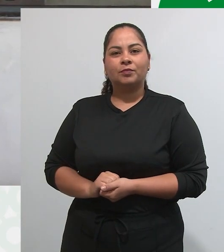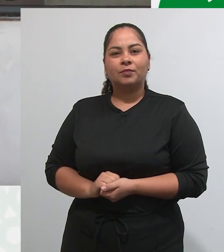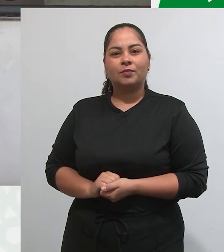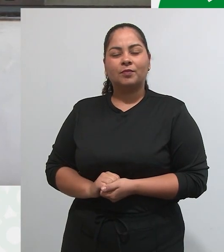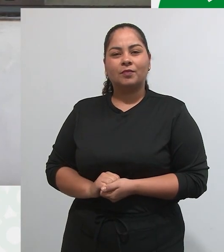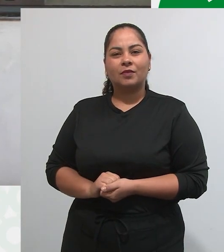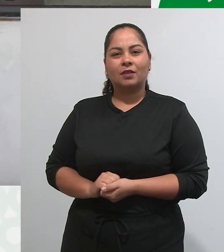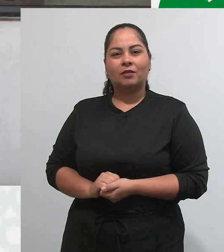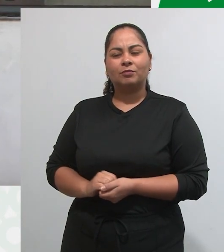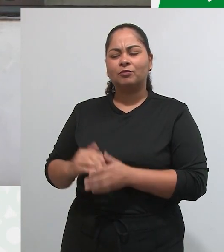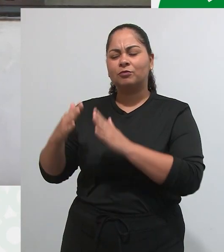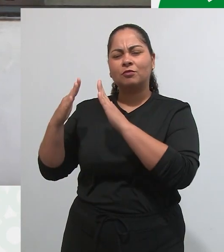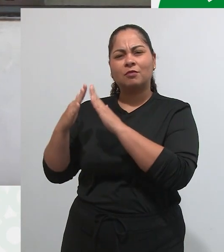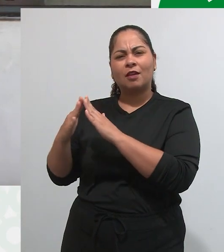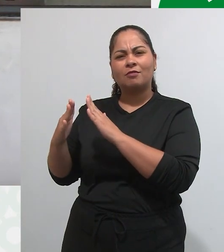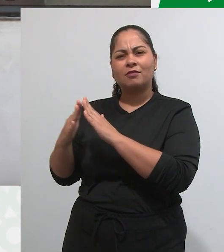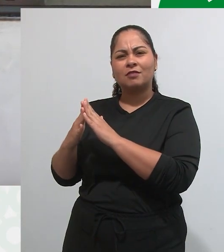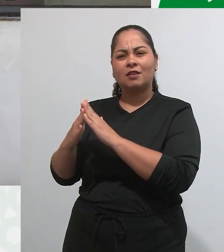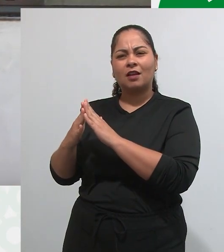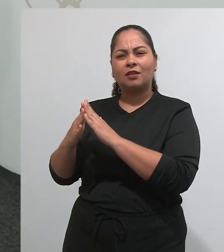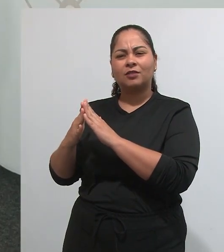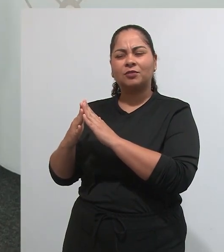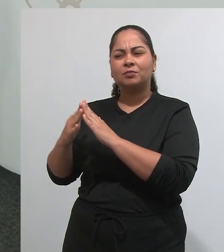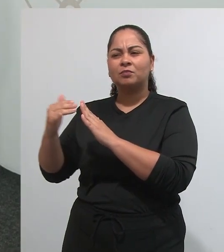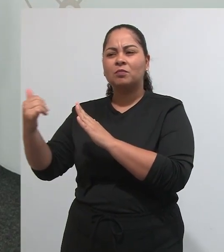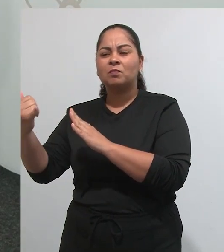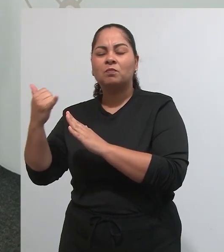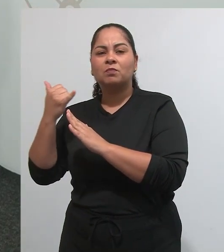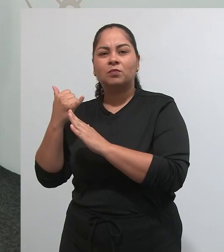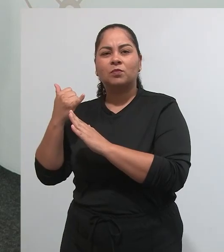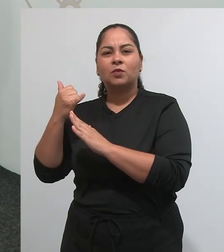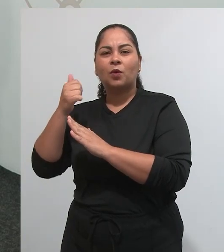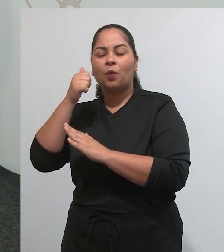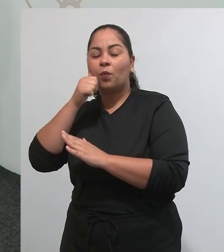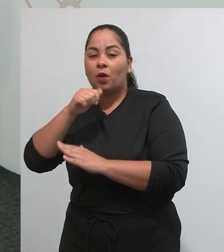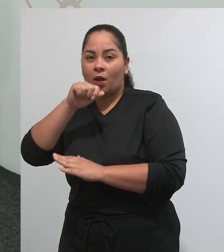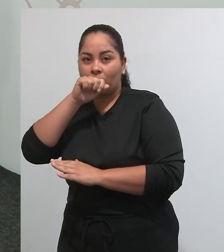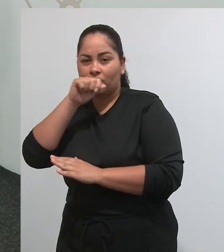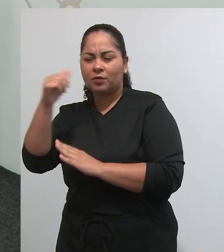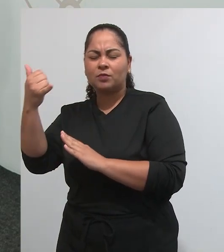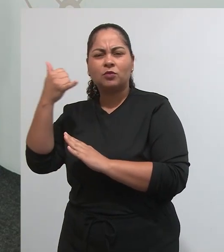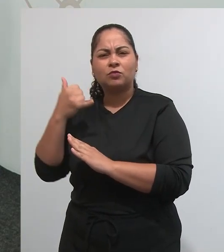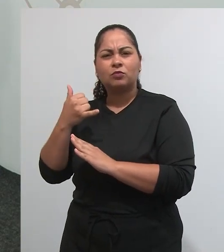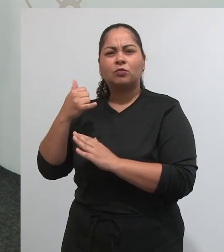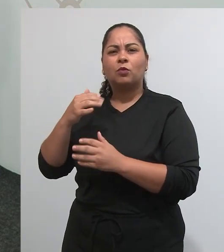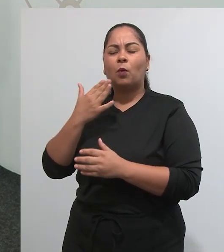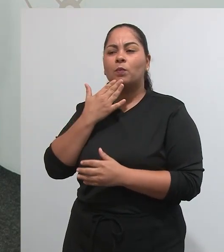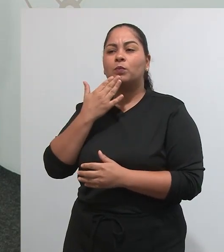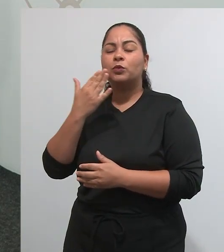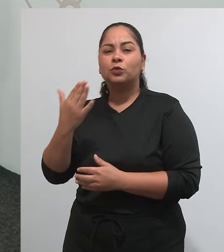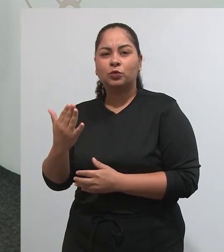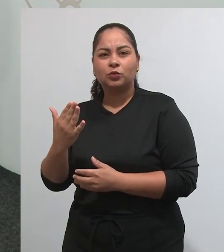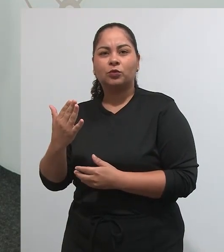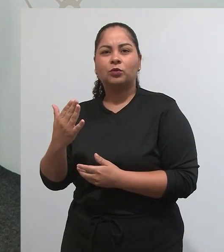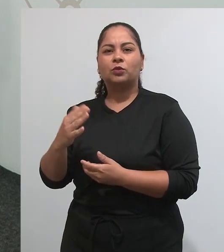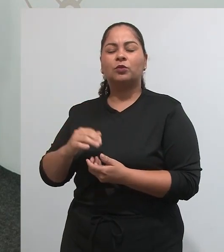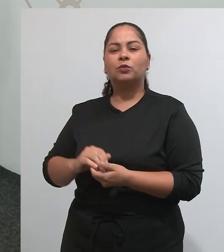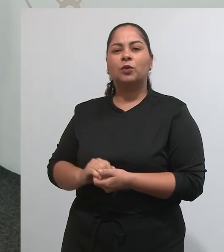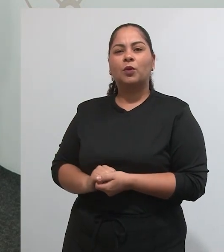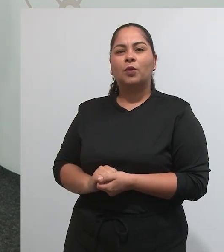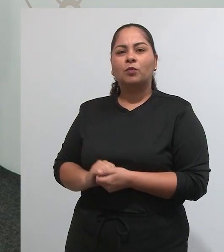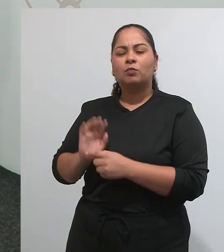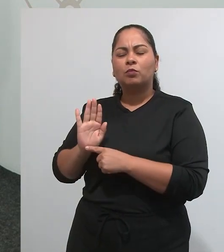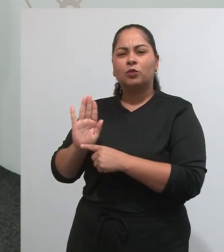pedindo para que eu fosse auxiliar a filha dela na escola. Aí cheguei lá, ela era surda, a mãe desesperada, porque disse que a filha